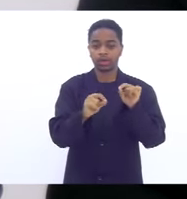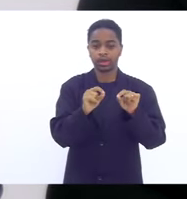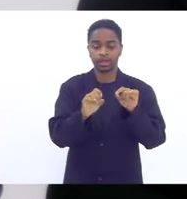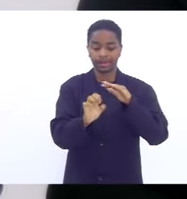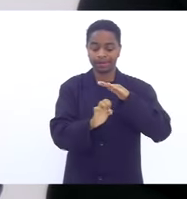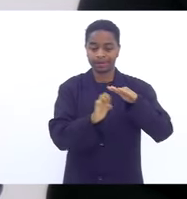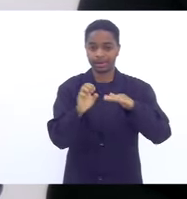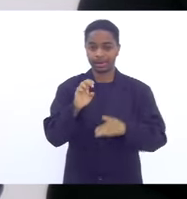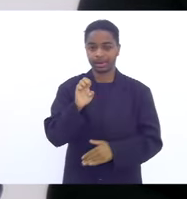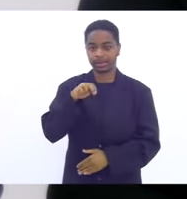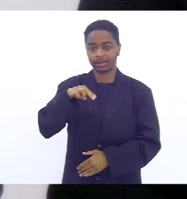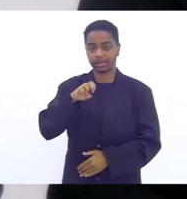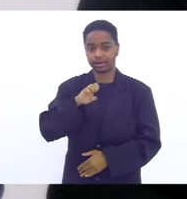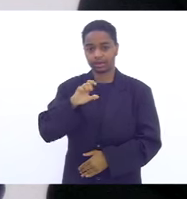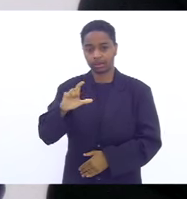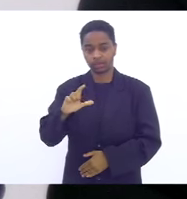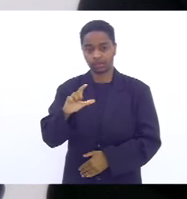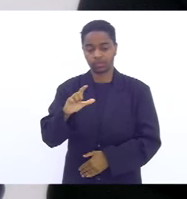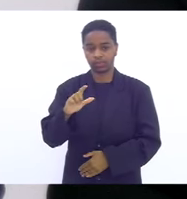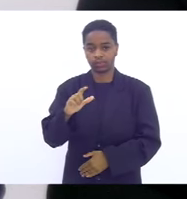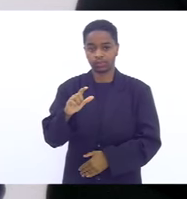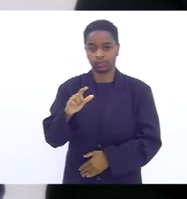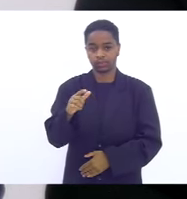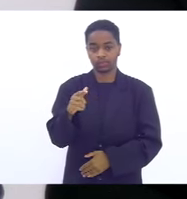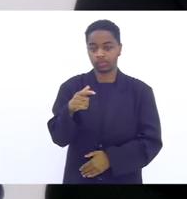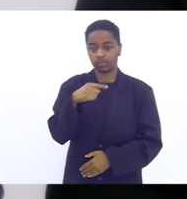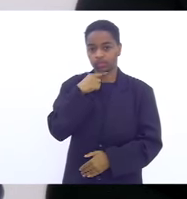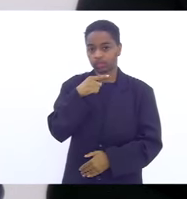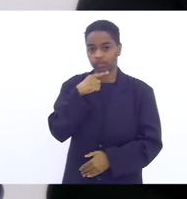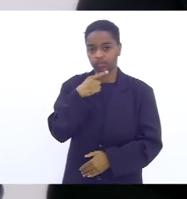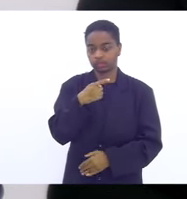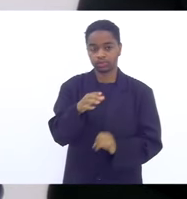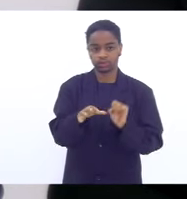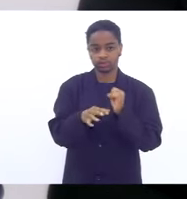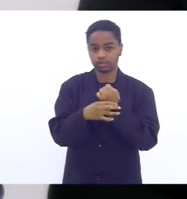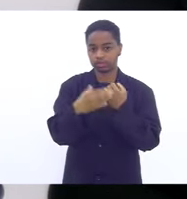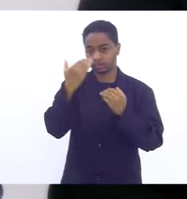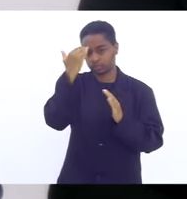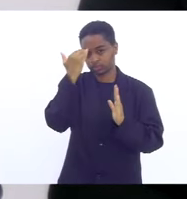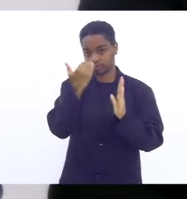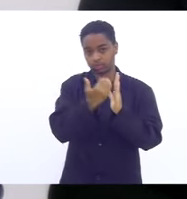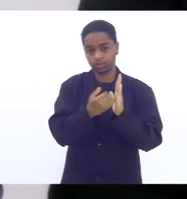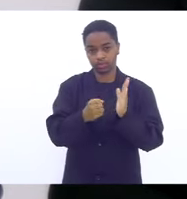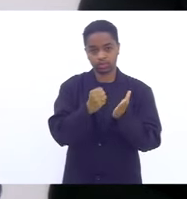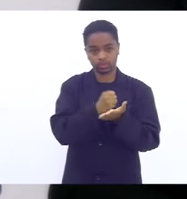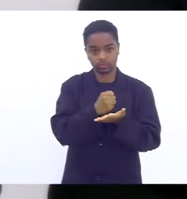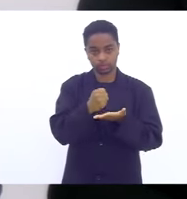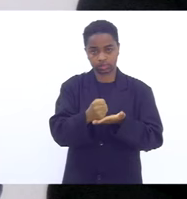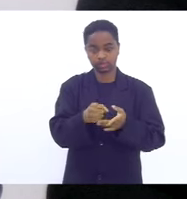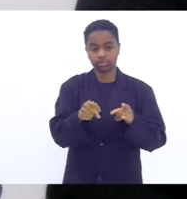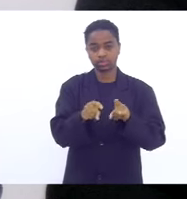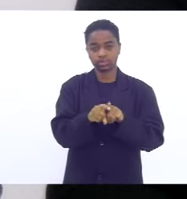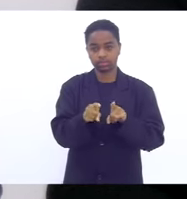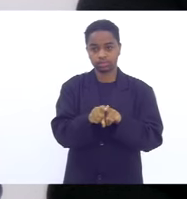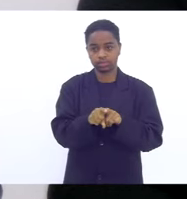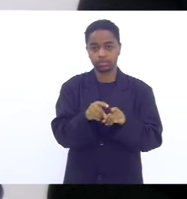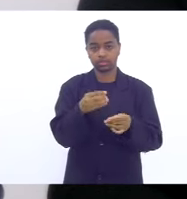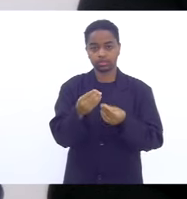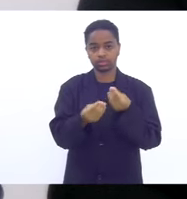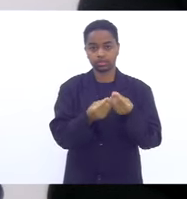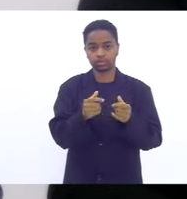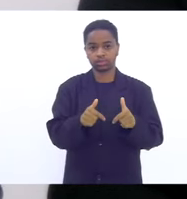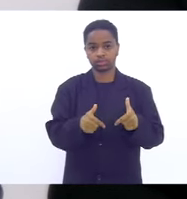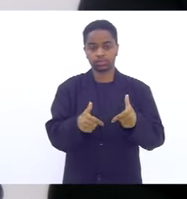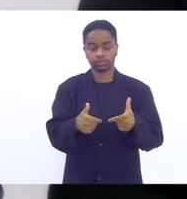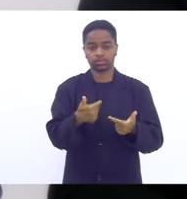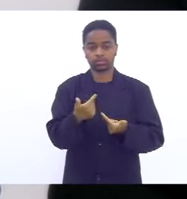Enel não detém mais os meios para garantir o cumprimento contratual, bem como a rigidez dos serviços